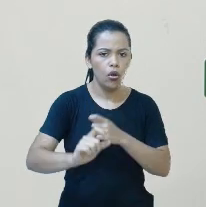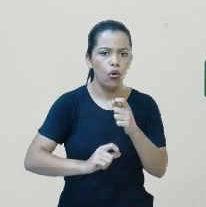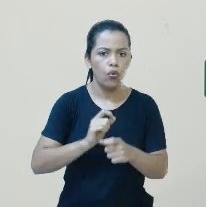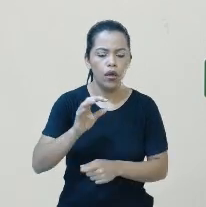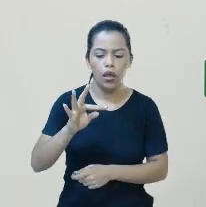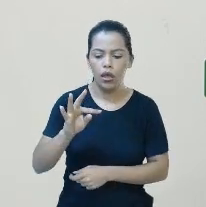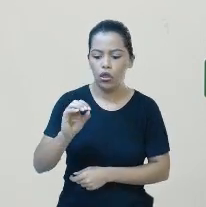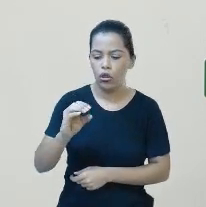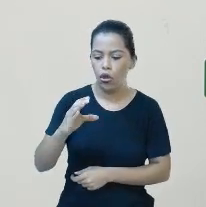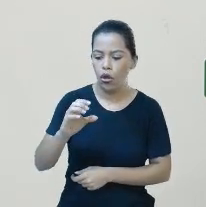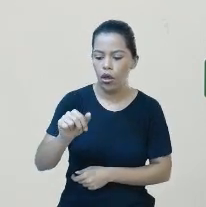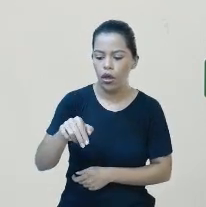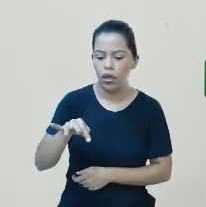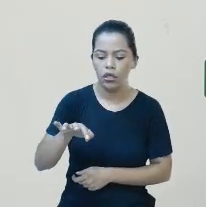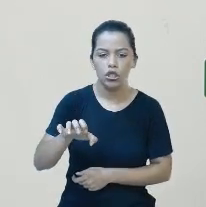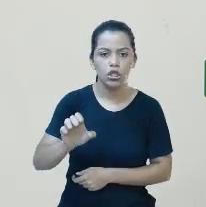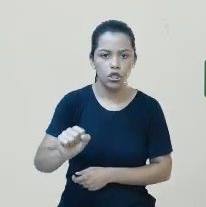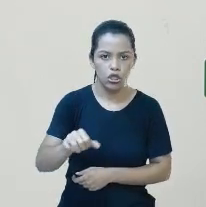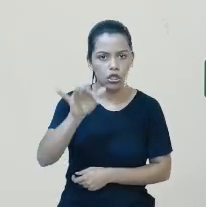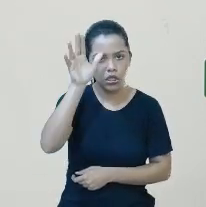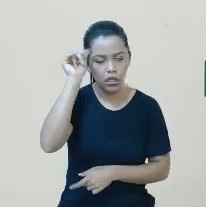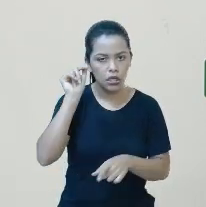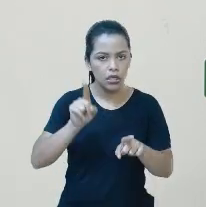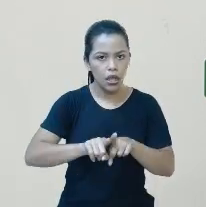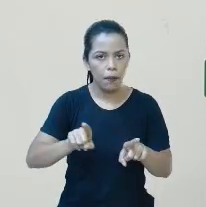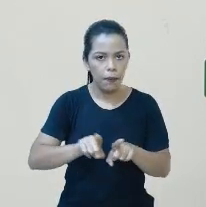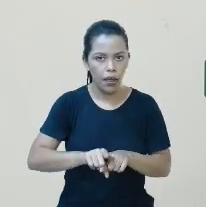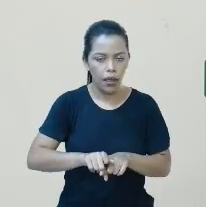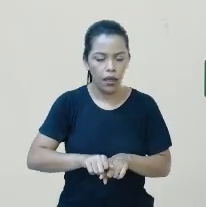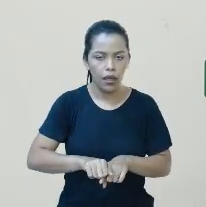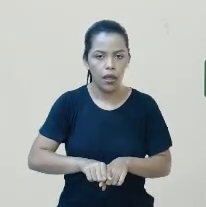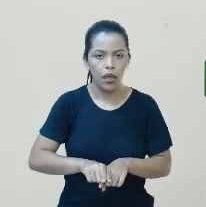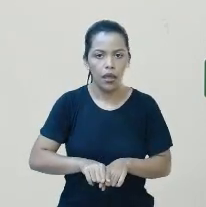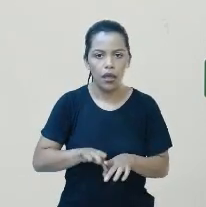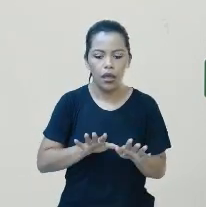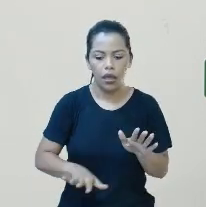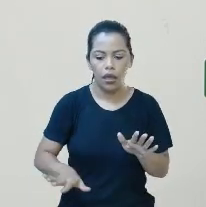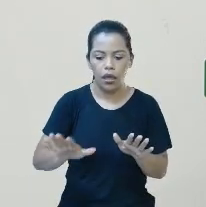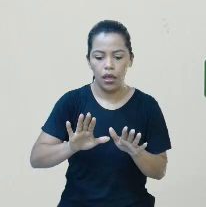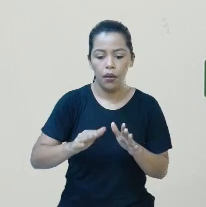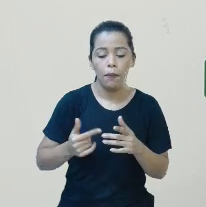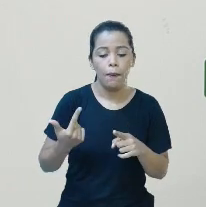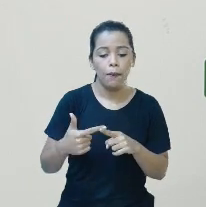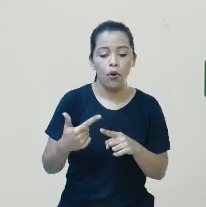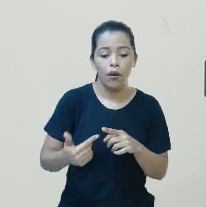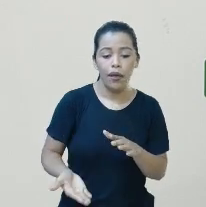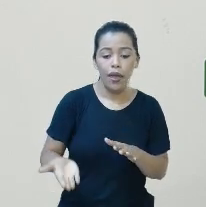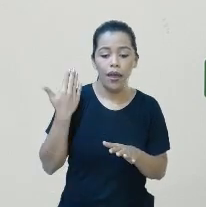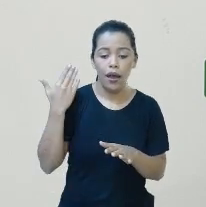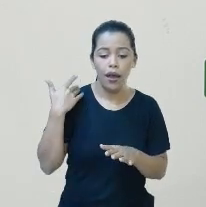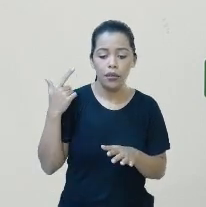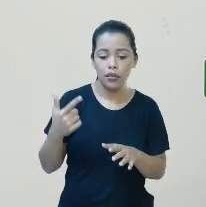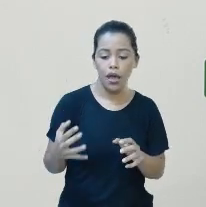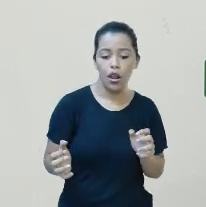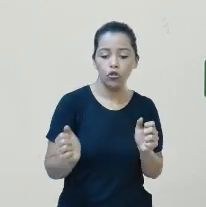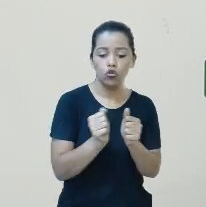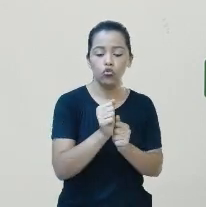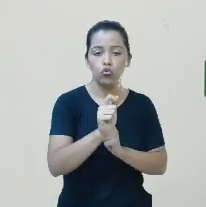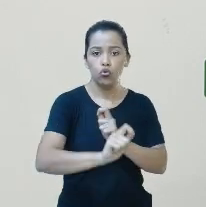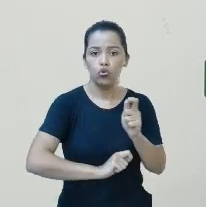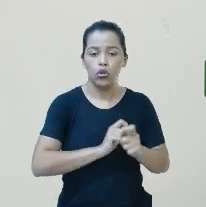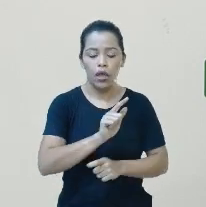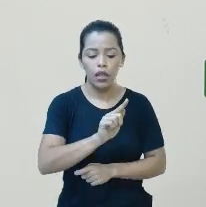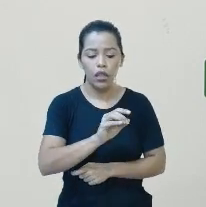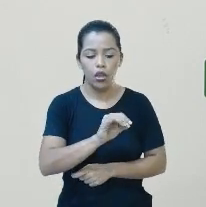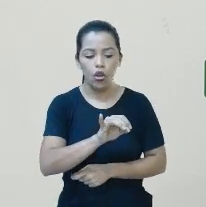do Tocantins, cuja faixa territorial pertencia ao estado de Goiás. Fica